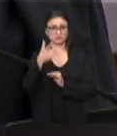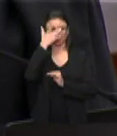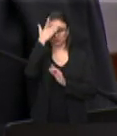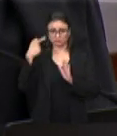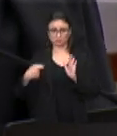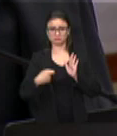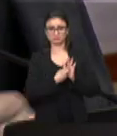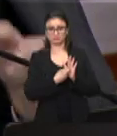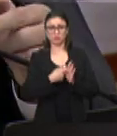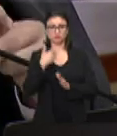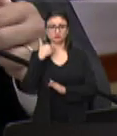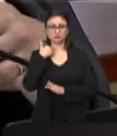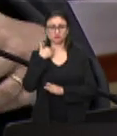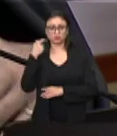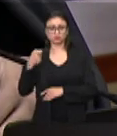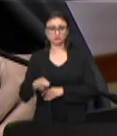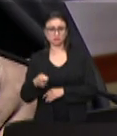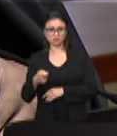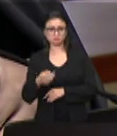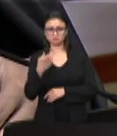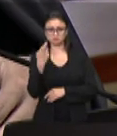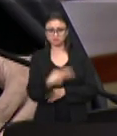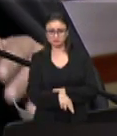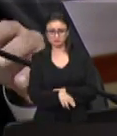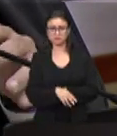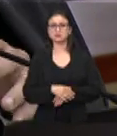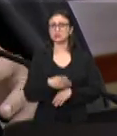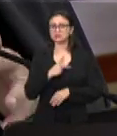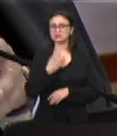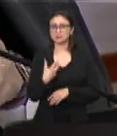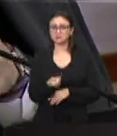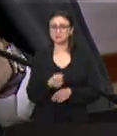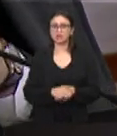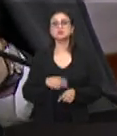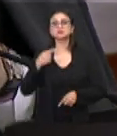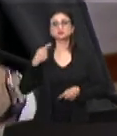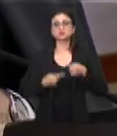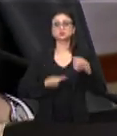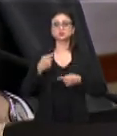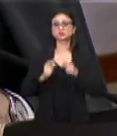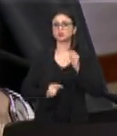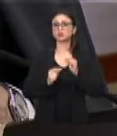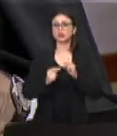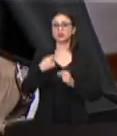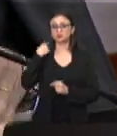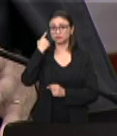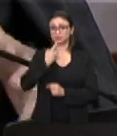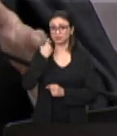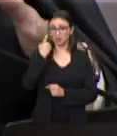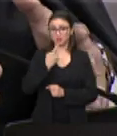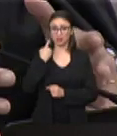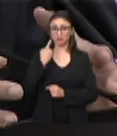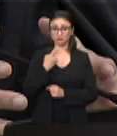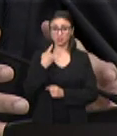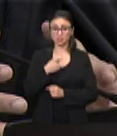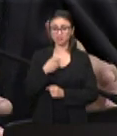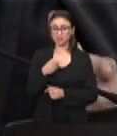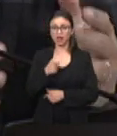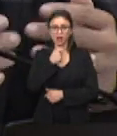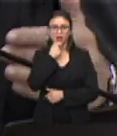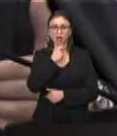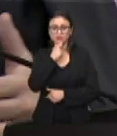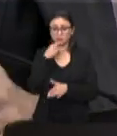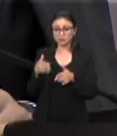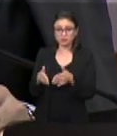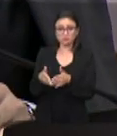o juiz indeferia. E o que nós discutimos muito aqui foi exatamente o advogado que não pediu,